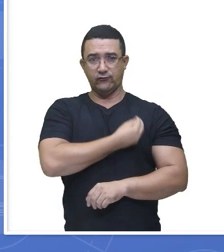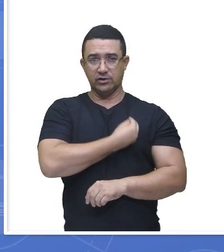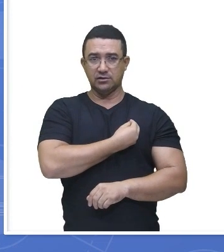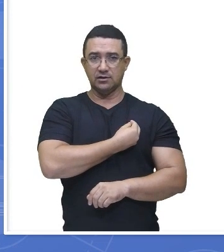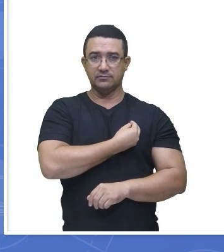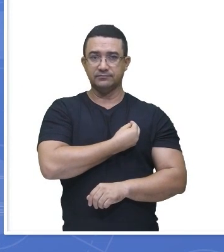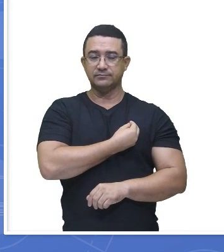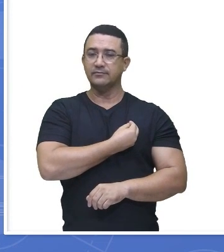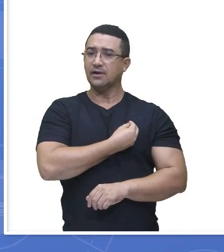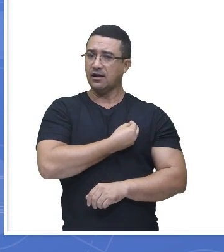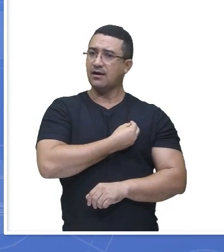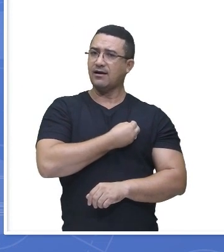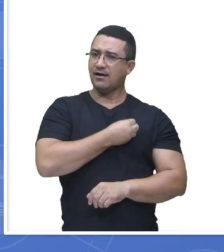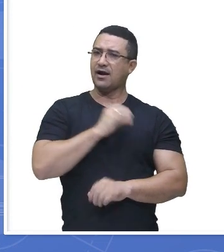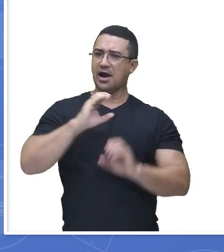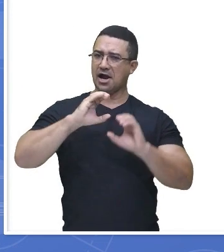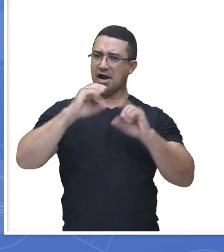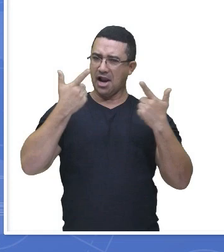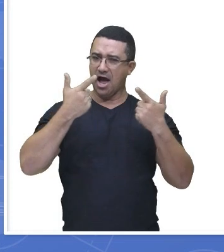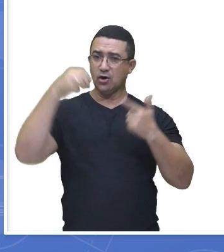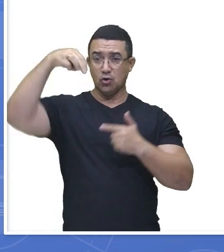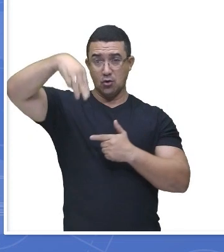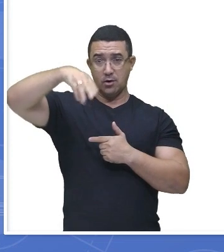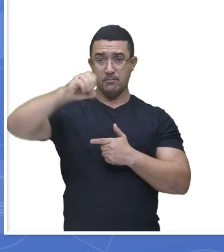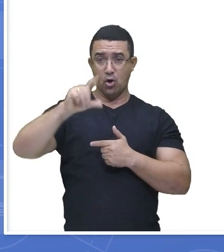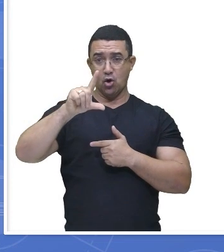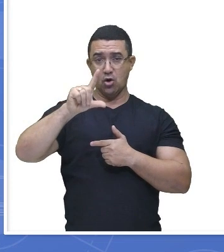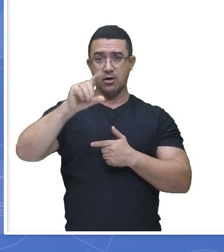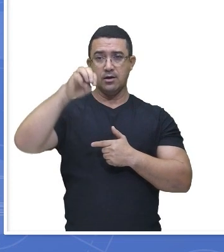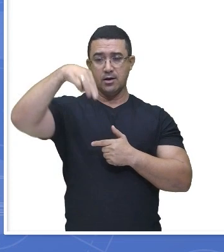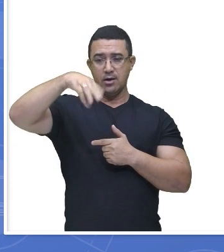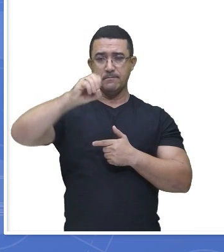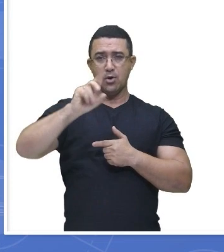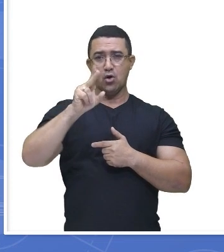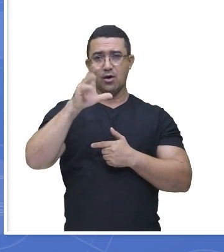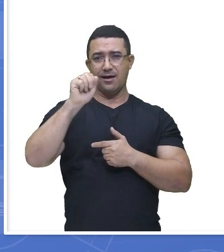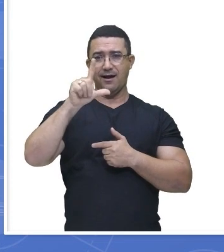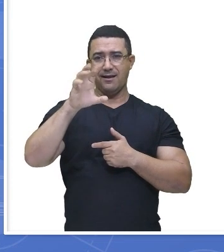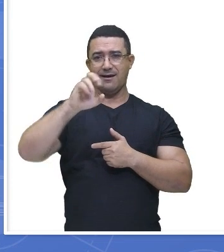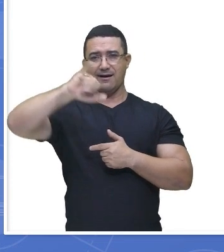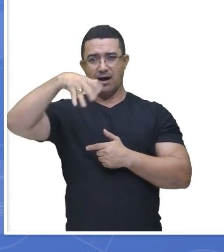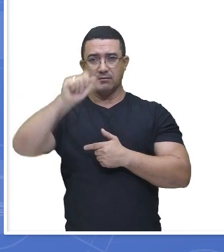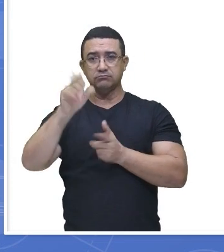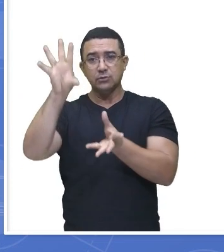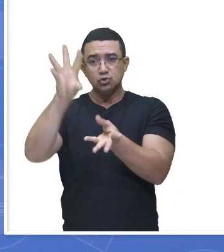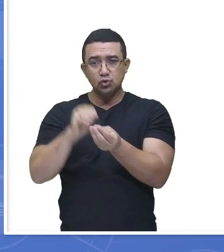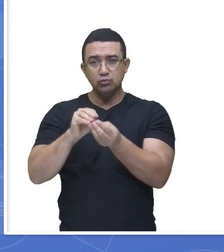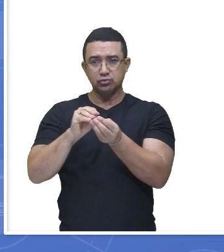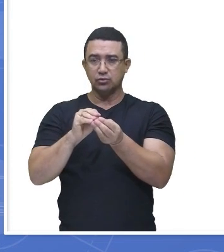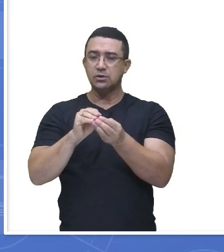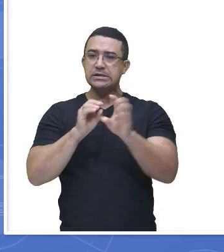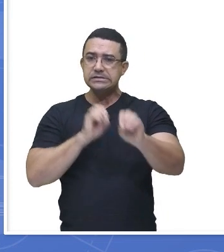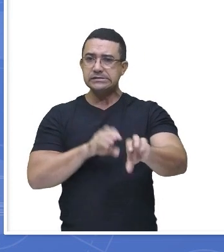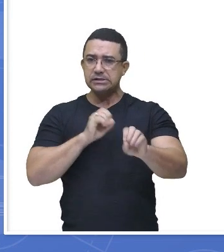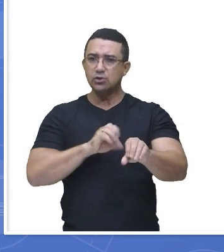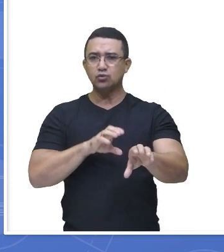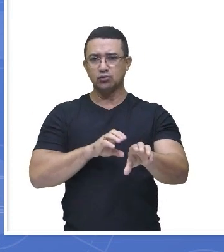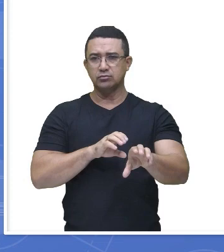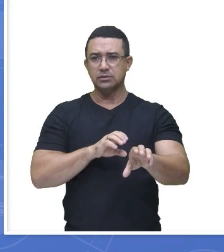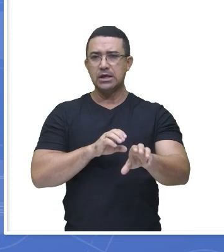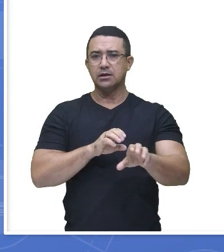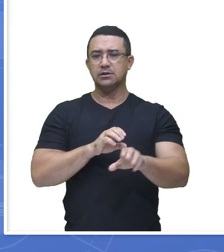de la história, claro, ou não? Toda história tem uma moraleja. Então, o 1 aqui,